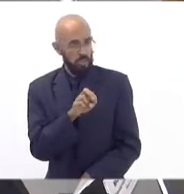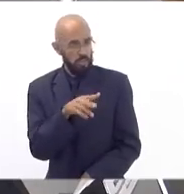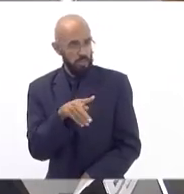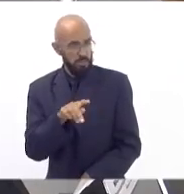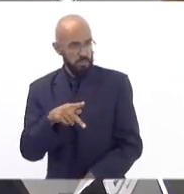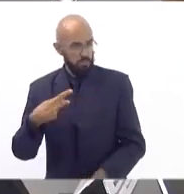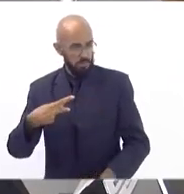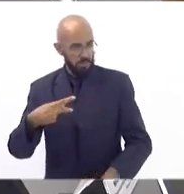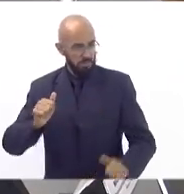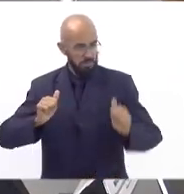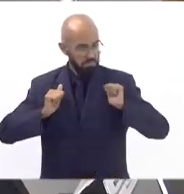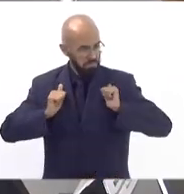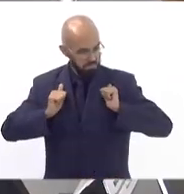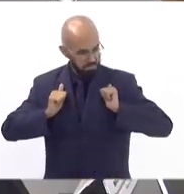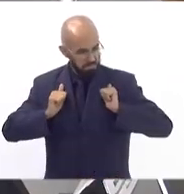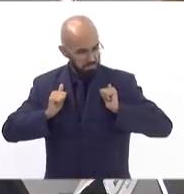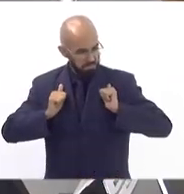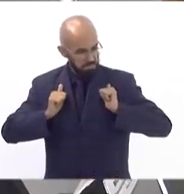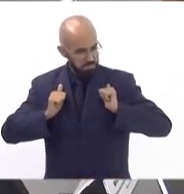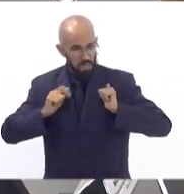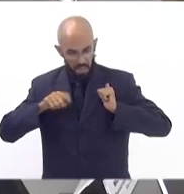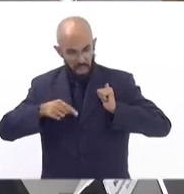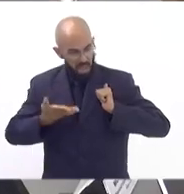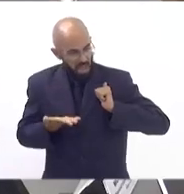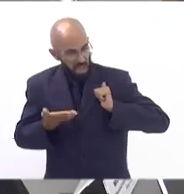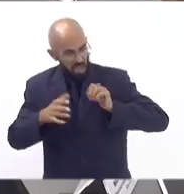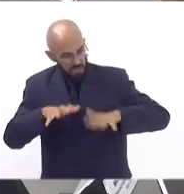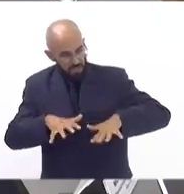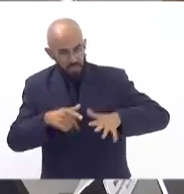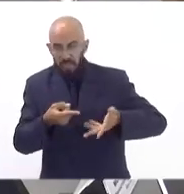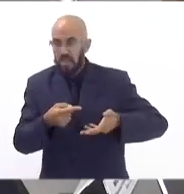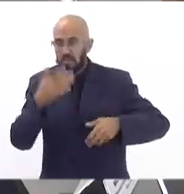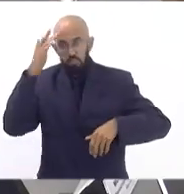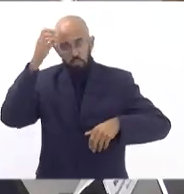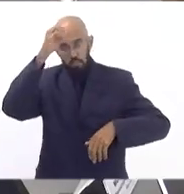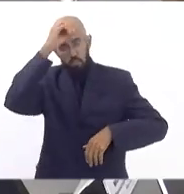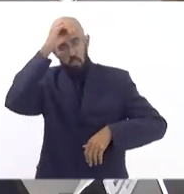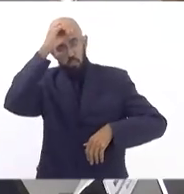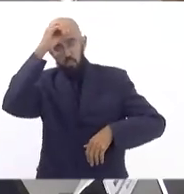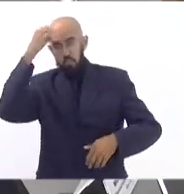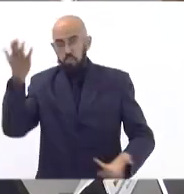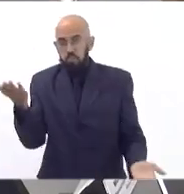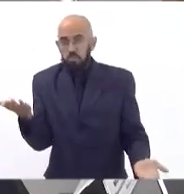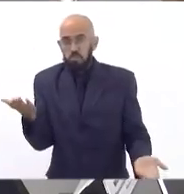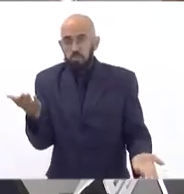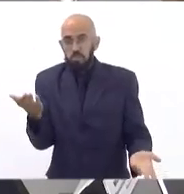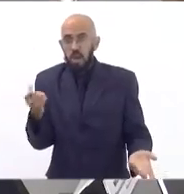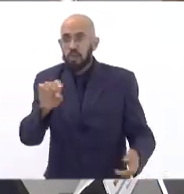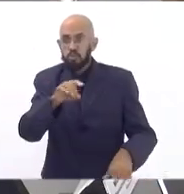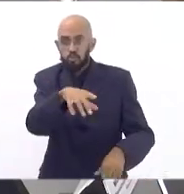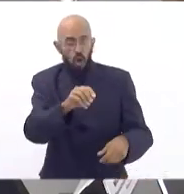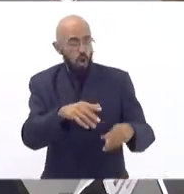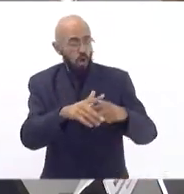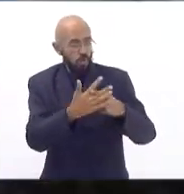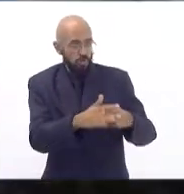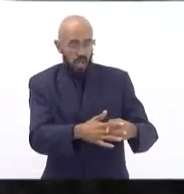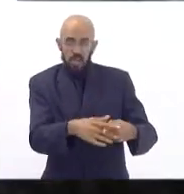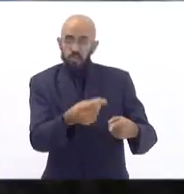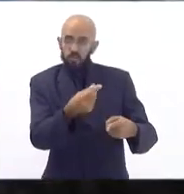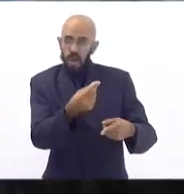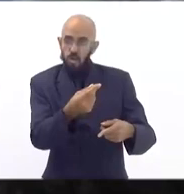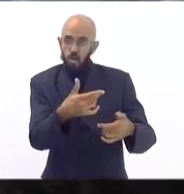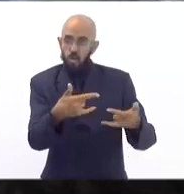essa essa G3 que não é brincadeira não ela passa em inglês ela não sabe de nada ela me levar ela só dá o aumento da tarifa